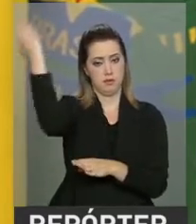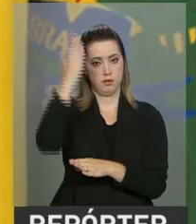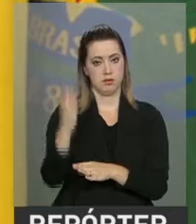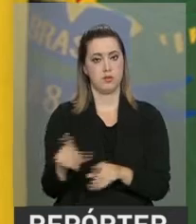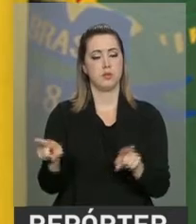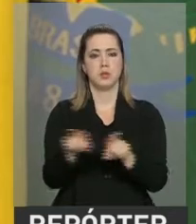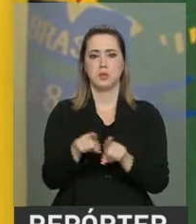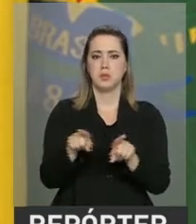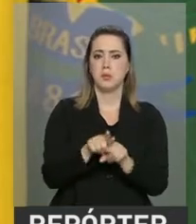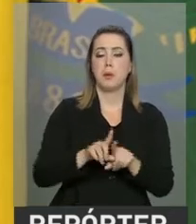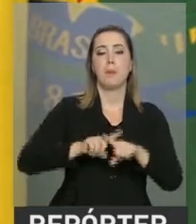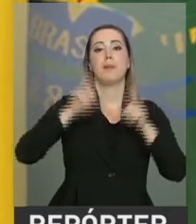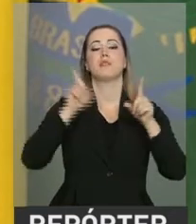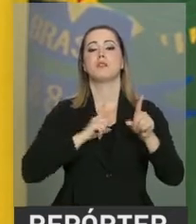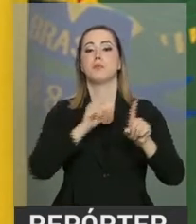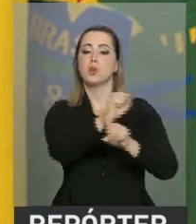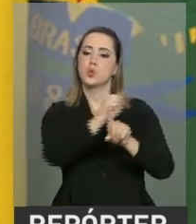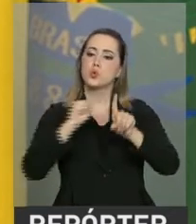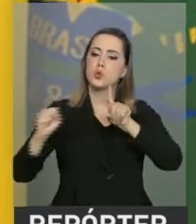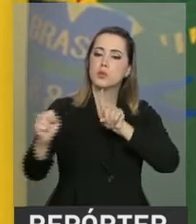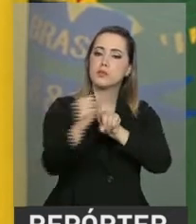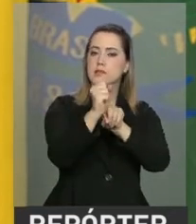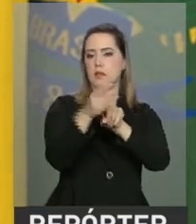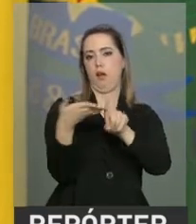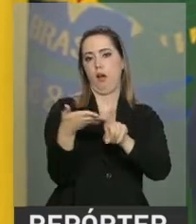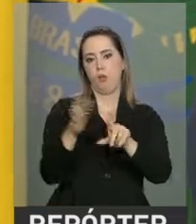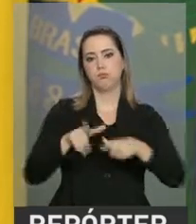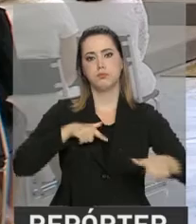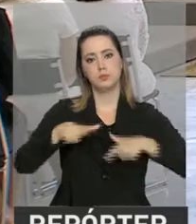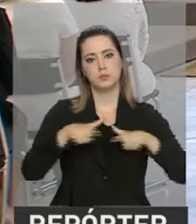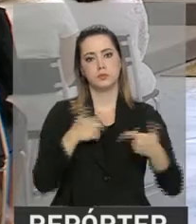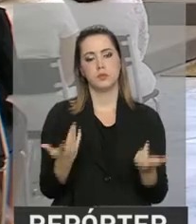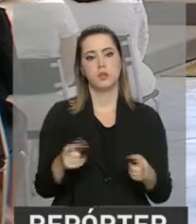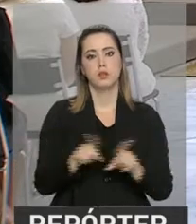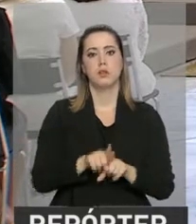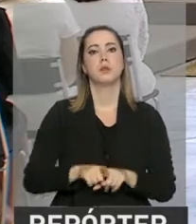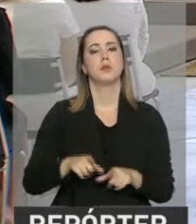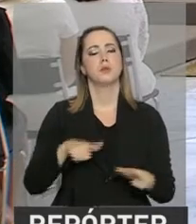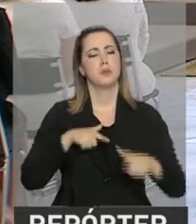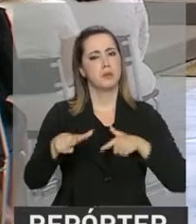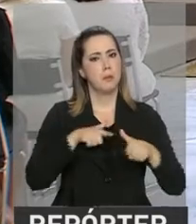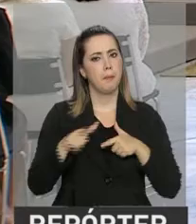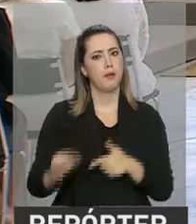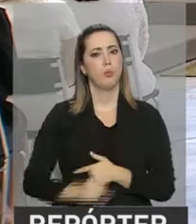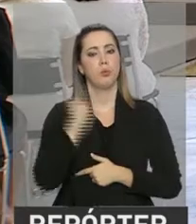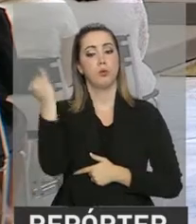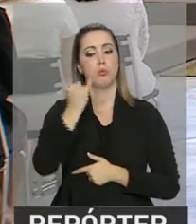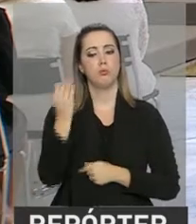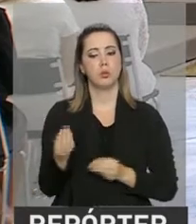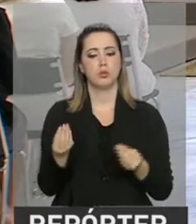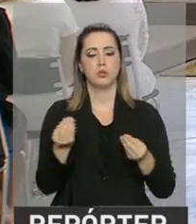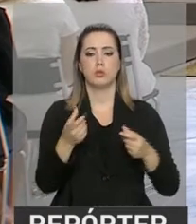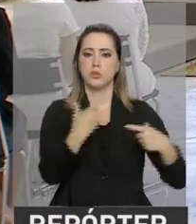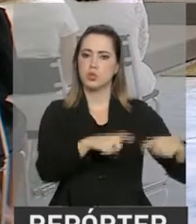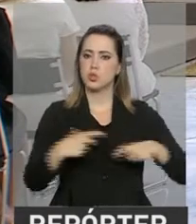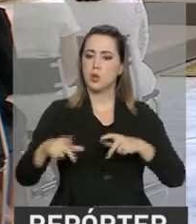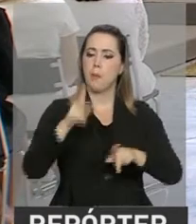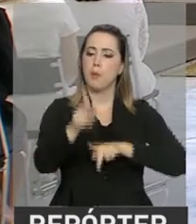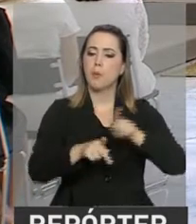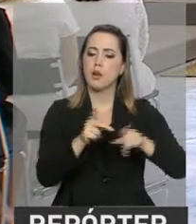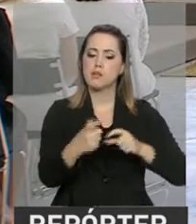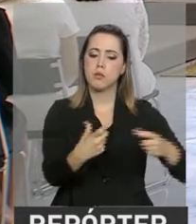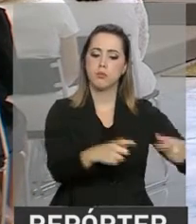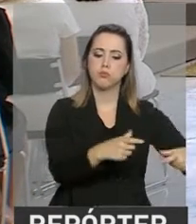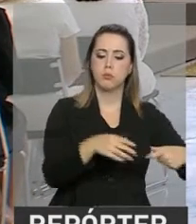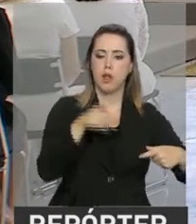chamada ACISO, Ação Cívico Social, não é? Prestava serviços relevantíssimos àquelas populações ribeirinhas, as